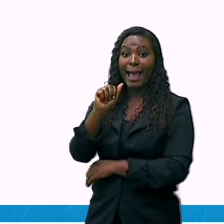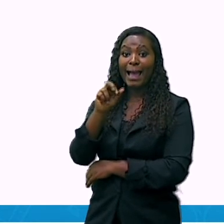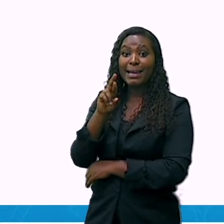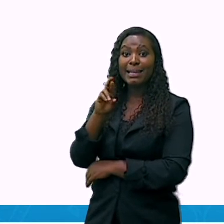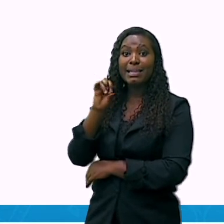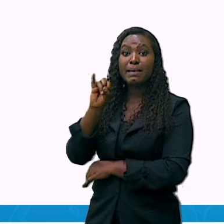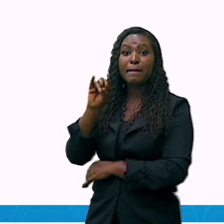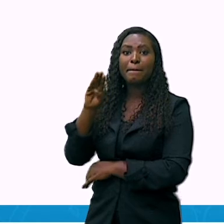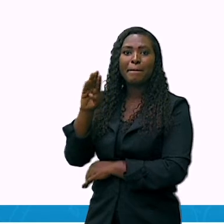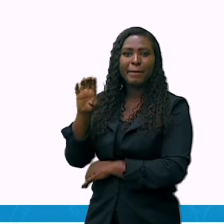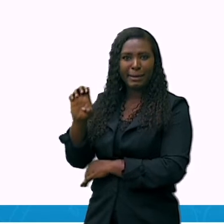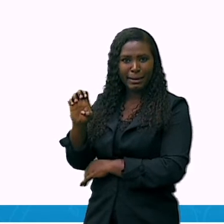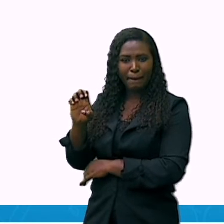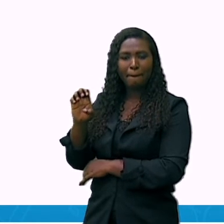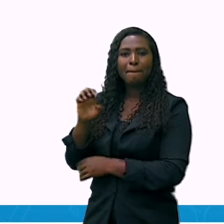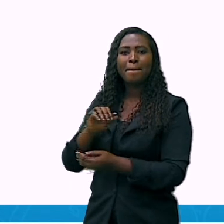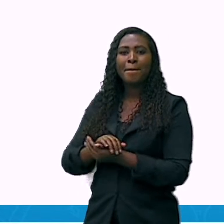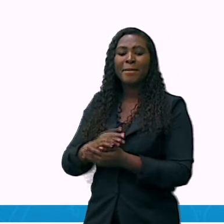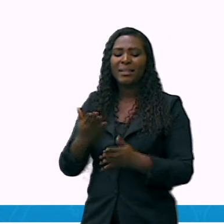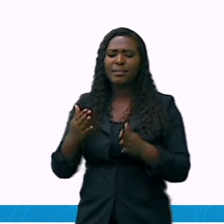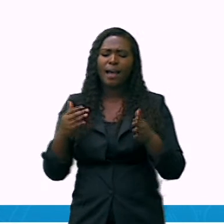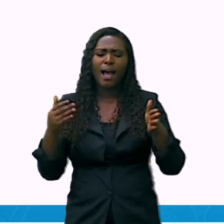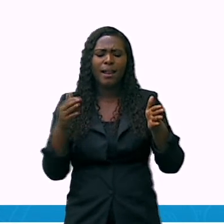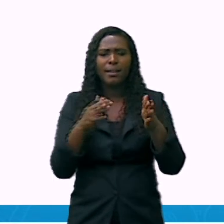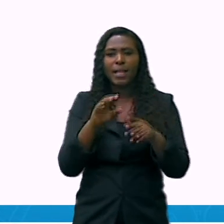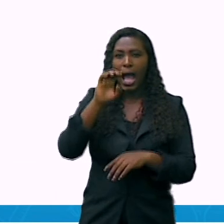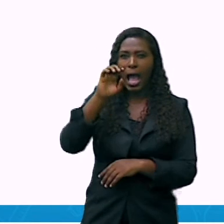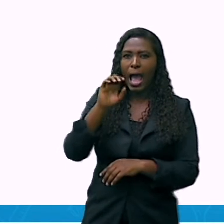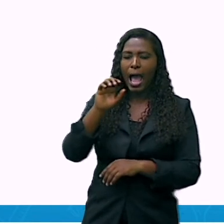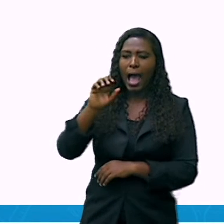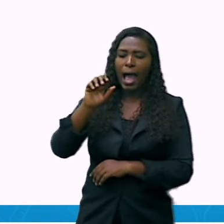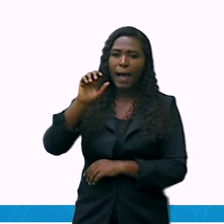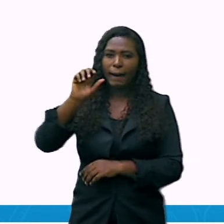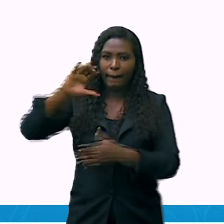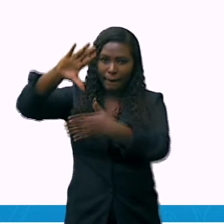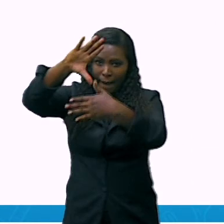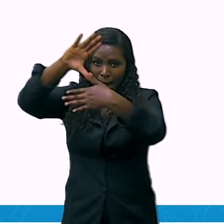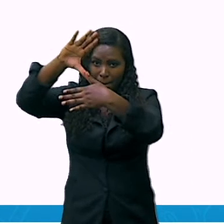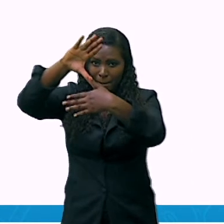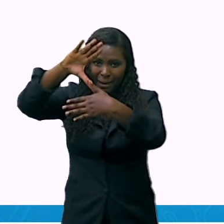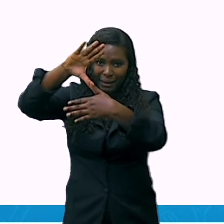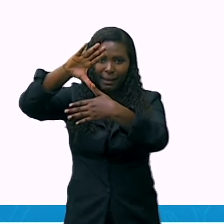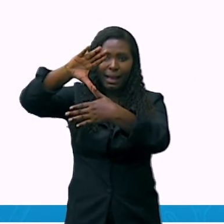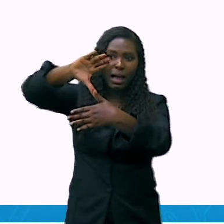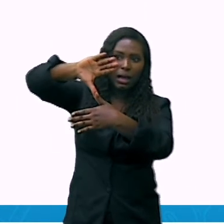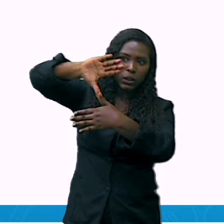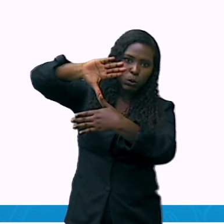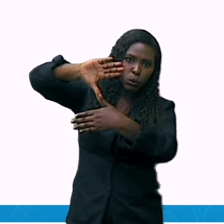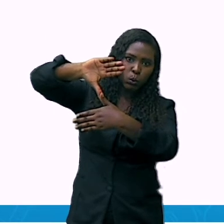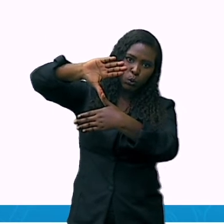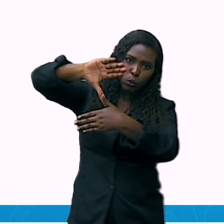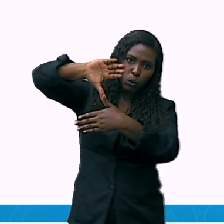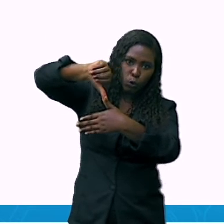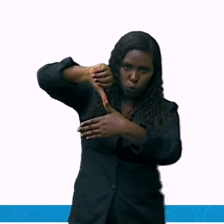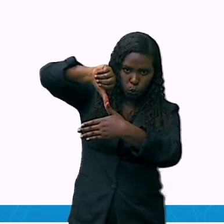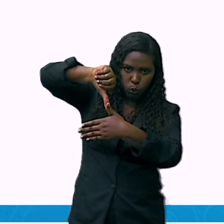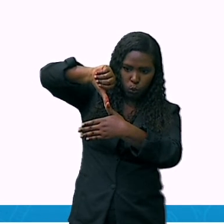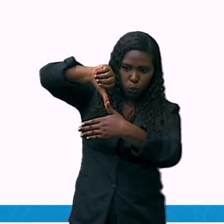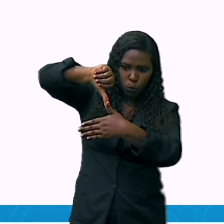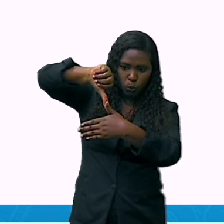localizado entre a América Central e a América do Sul. O nome Caribe corresponde aos